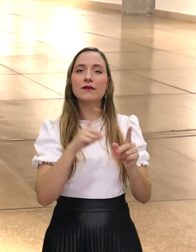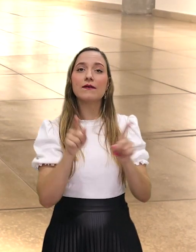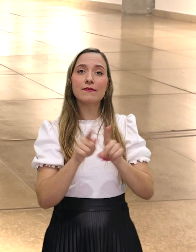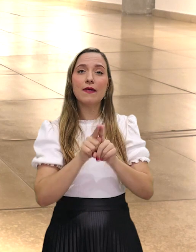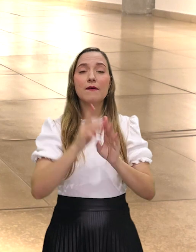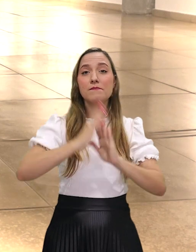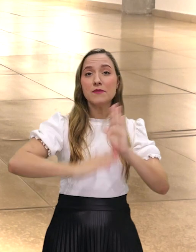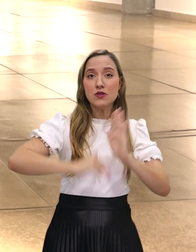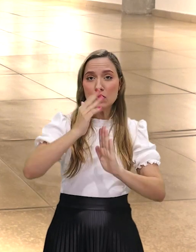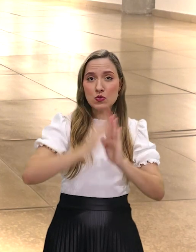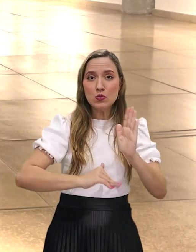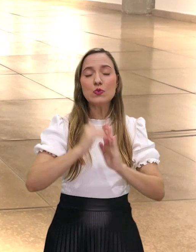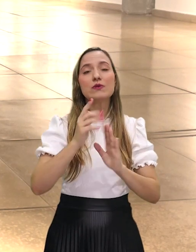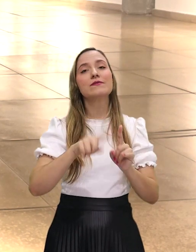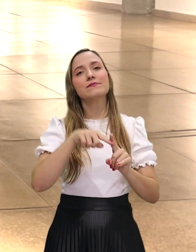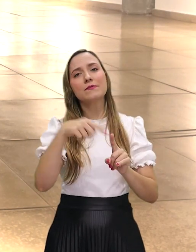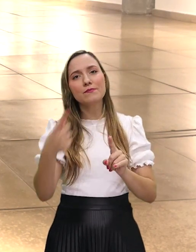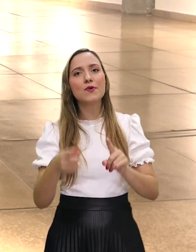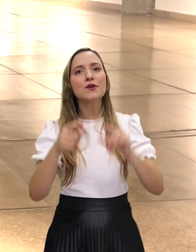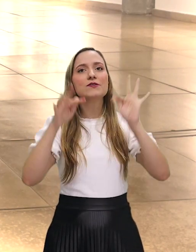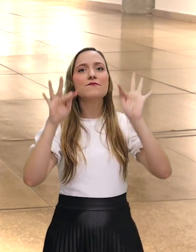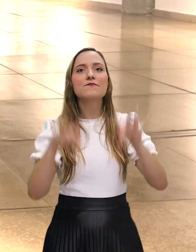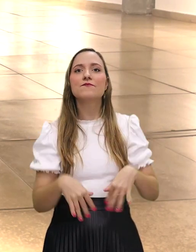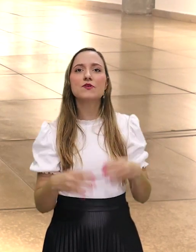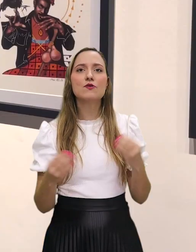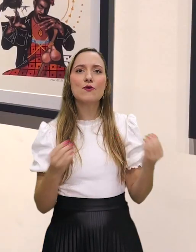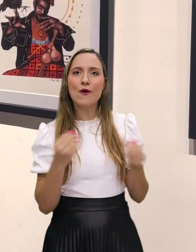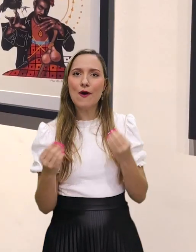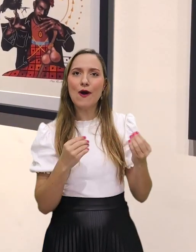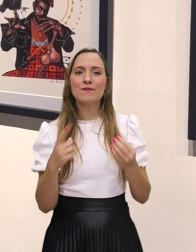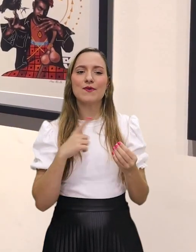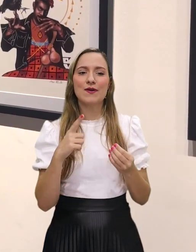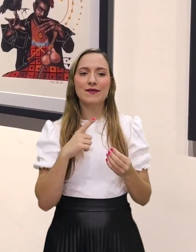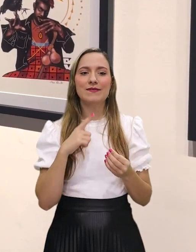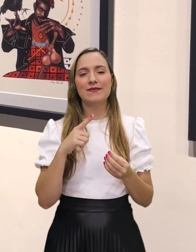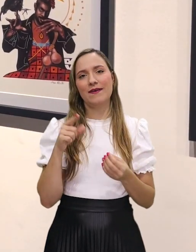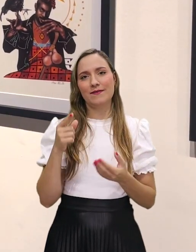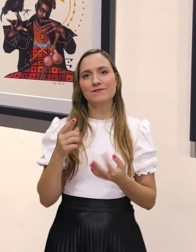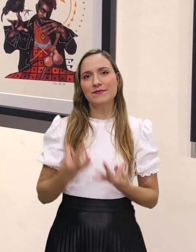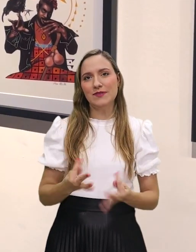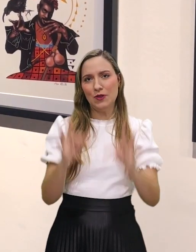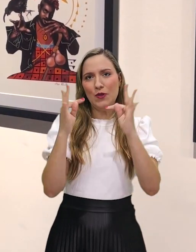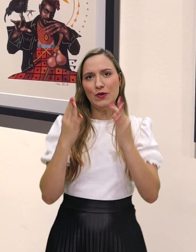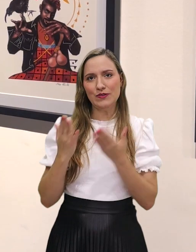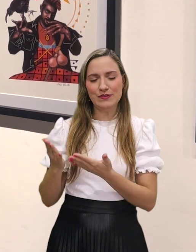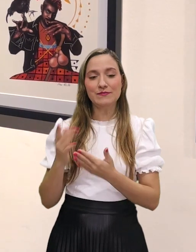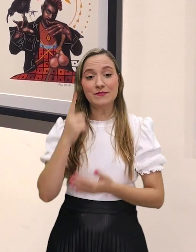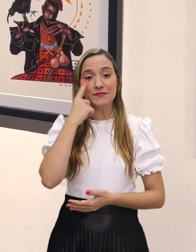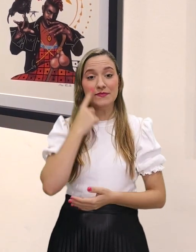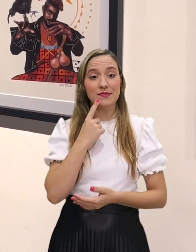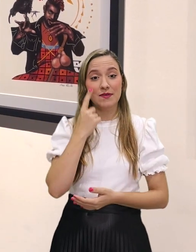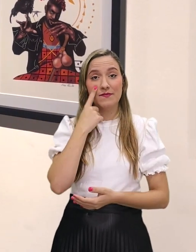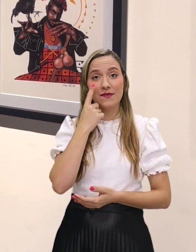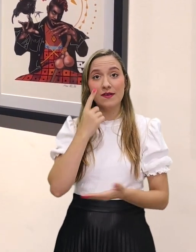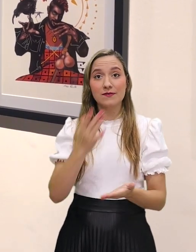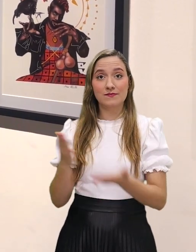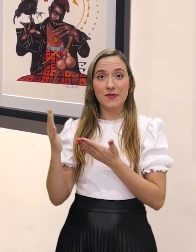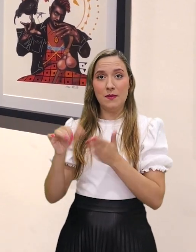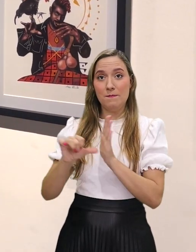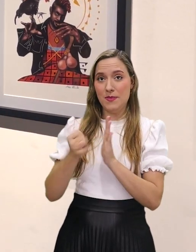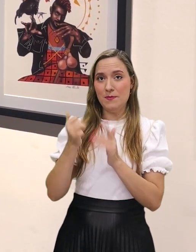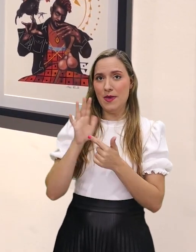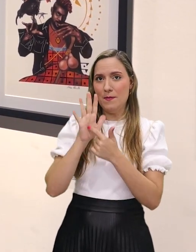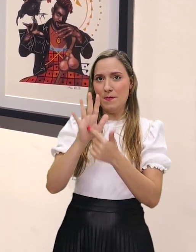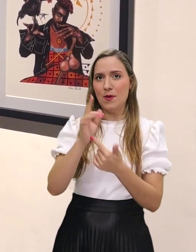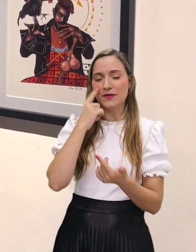finalização dessas imagens nesse suporte. A primeira imagem, como não poderia deixar de ser,